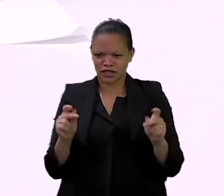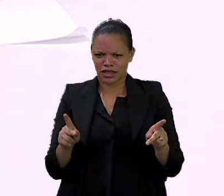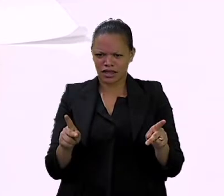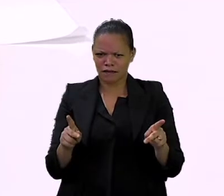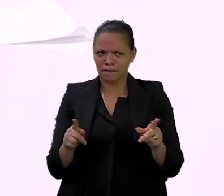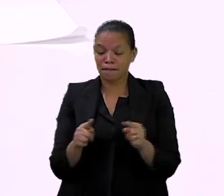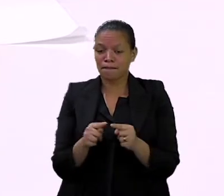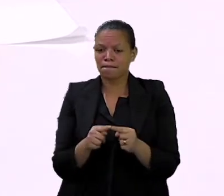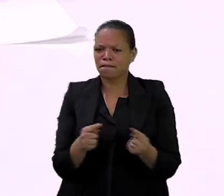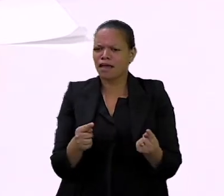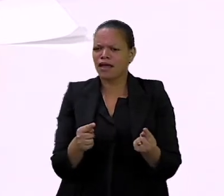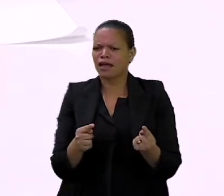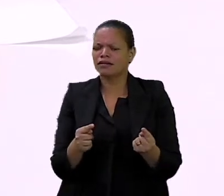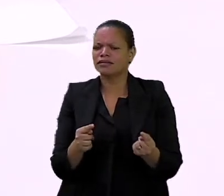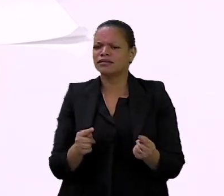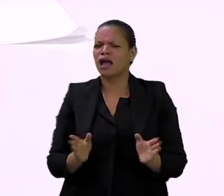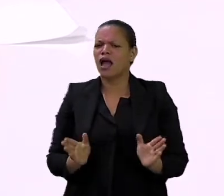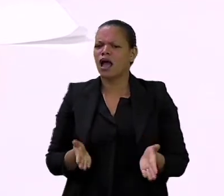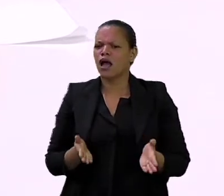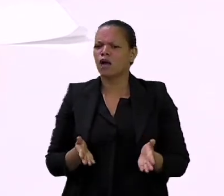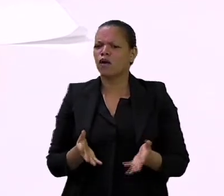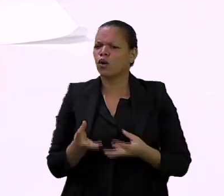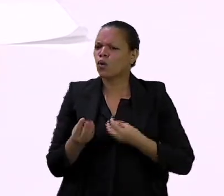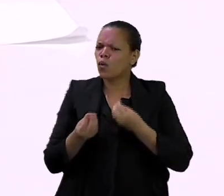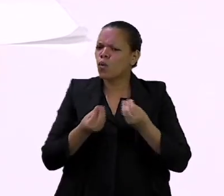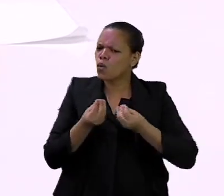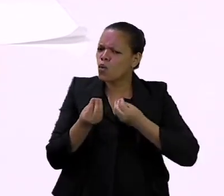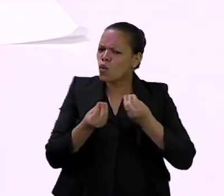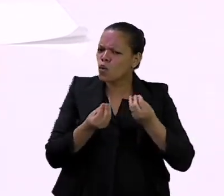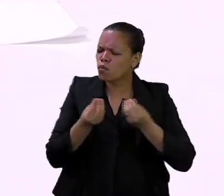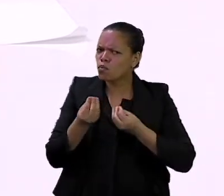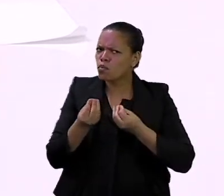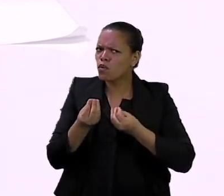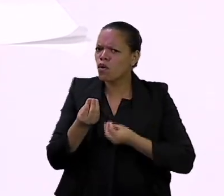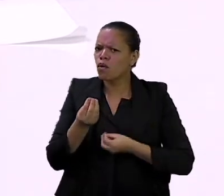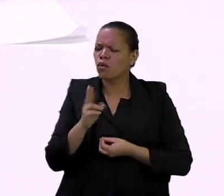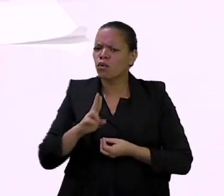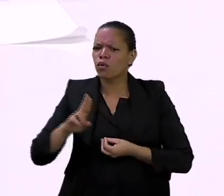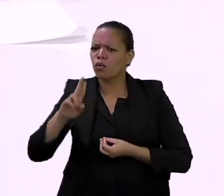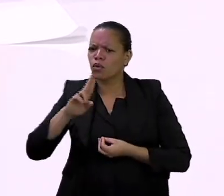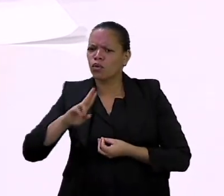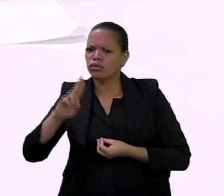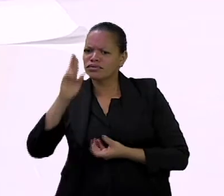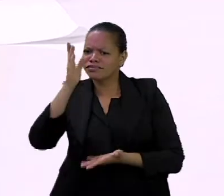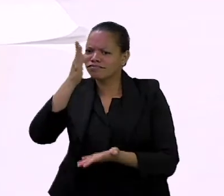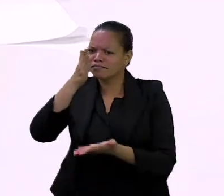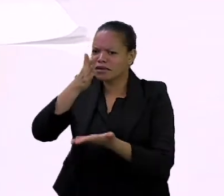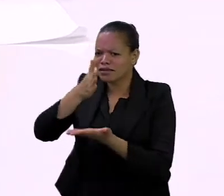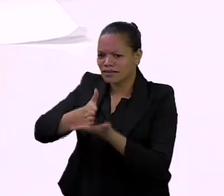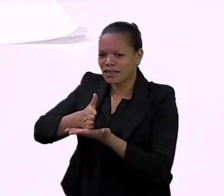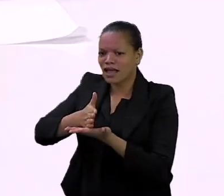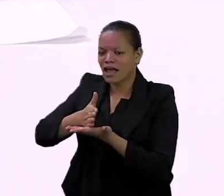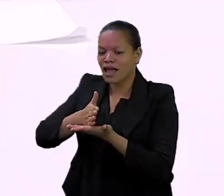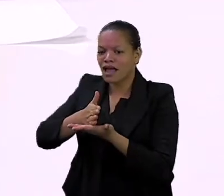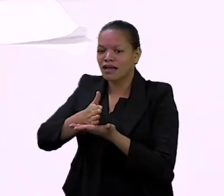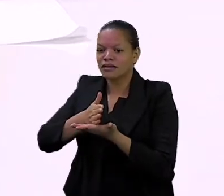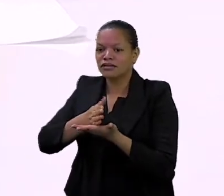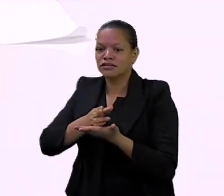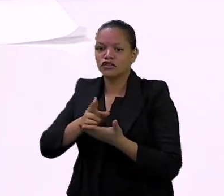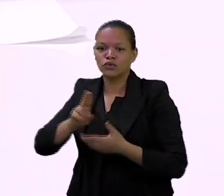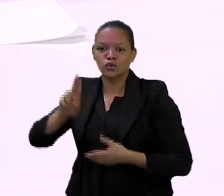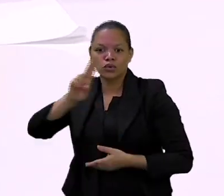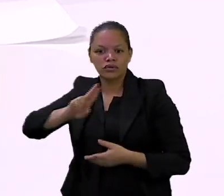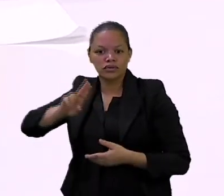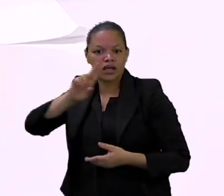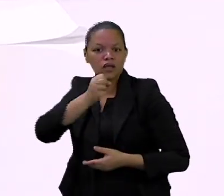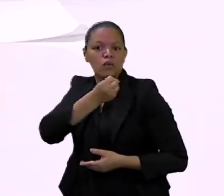como colocar esta fala, meia maçã, em algarismos? Utilizando aqui, então,